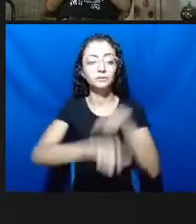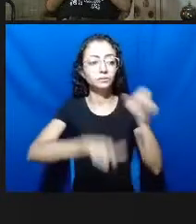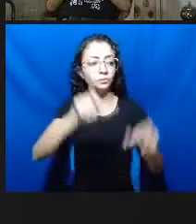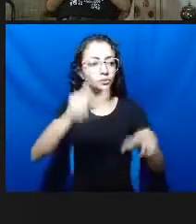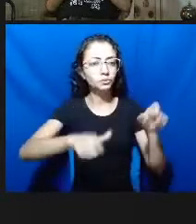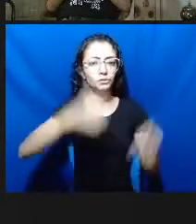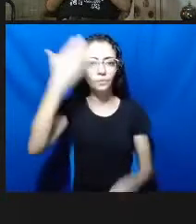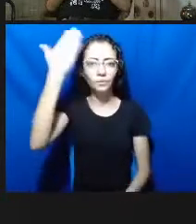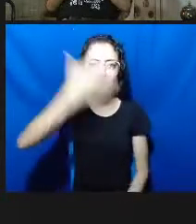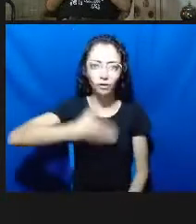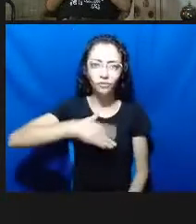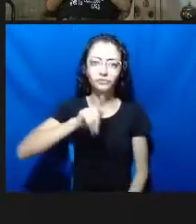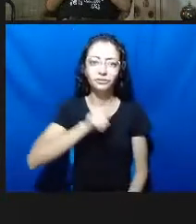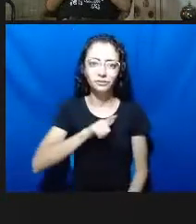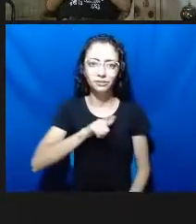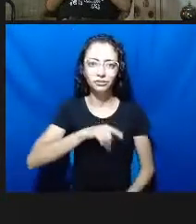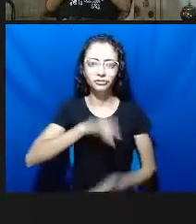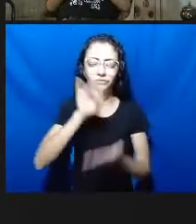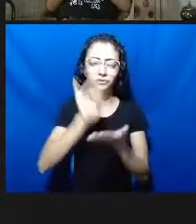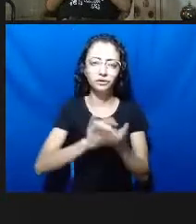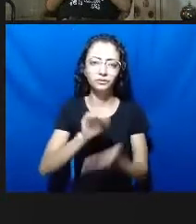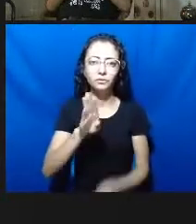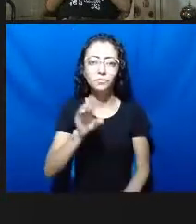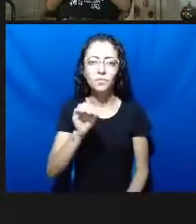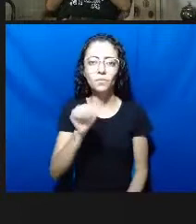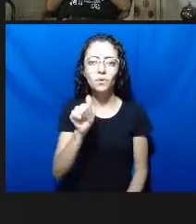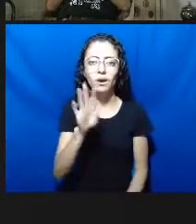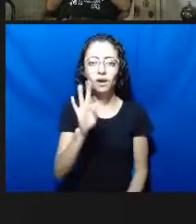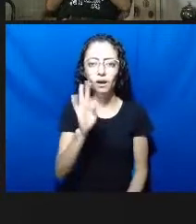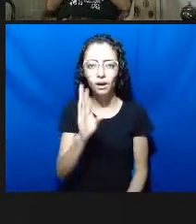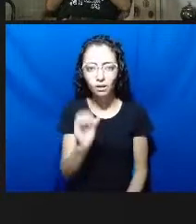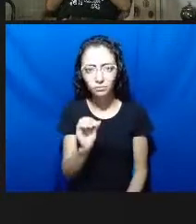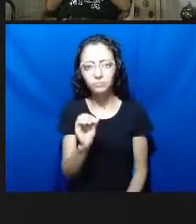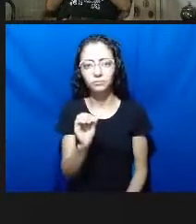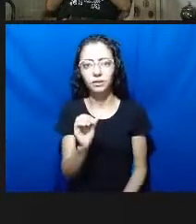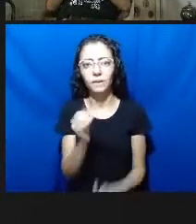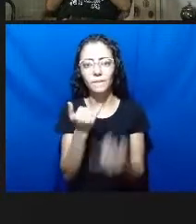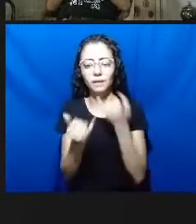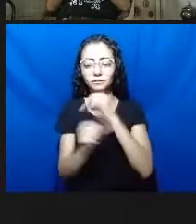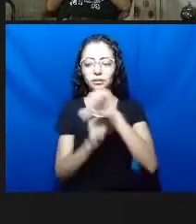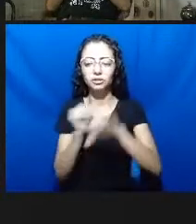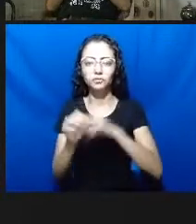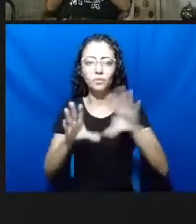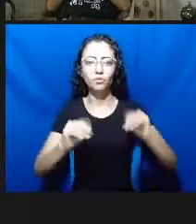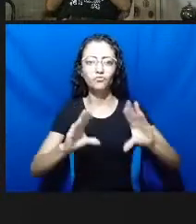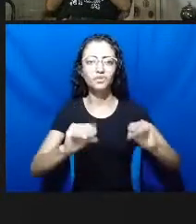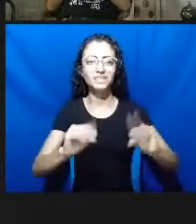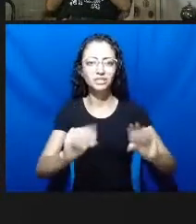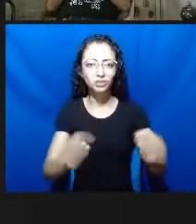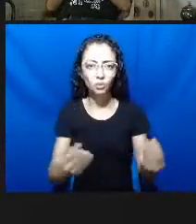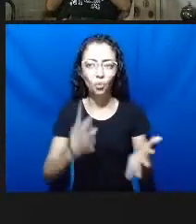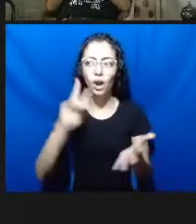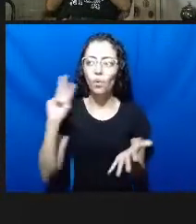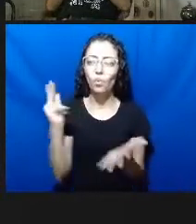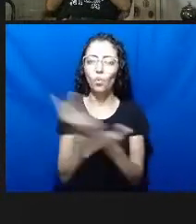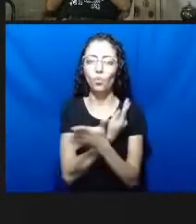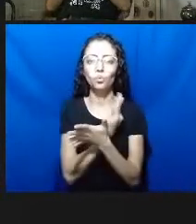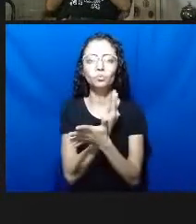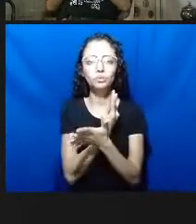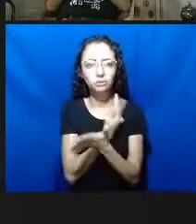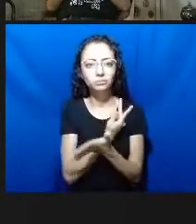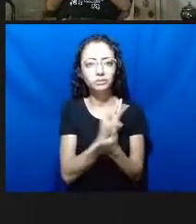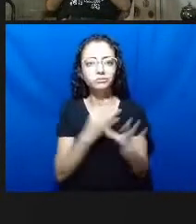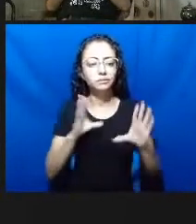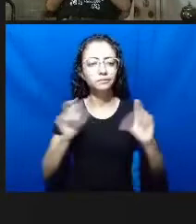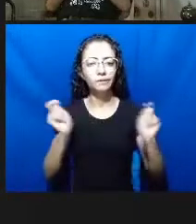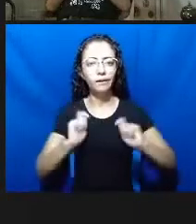existe na extrema fisicalidade do acontecimento, né? É um acontecimento absolutamente físico. Né?